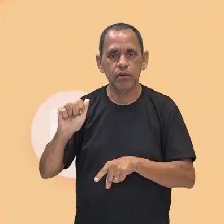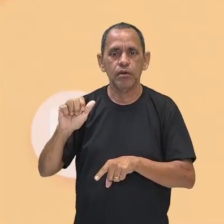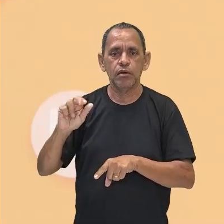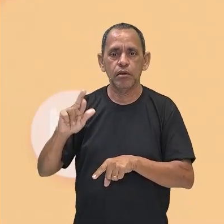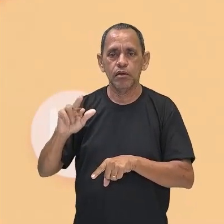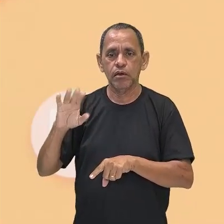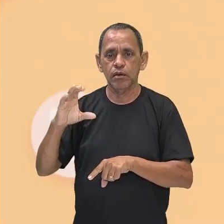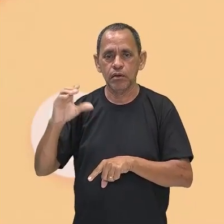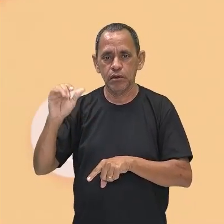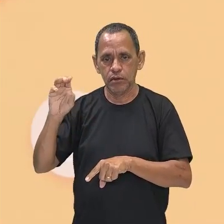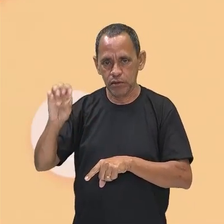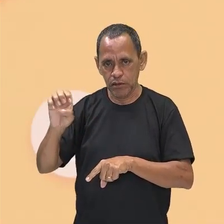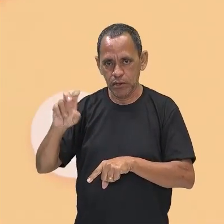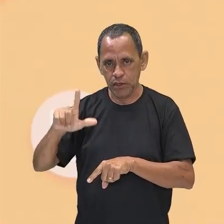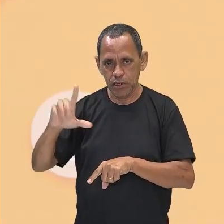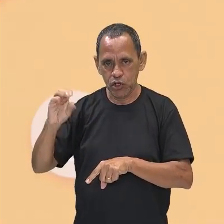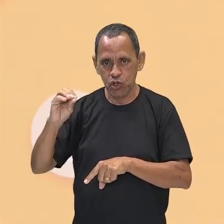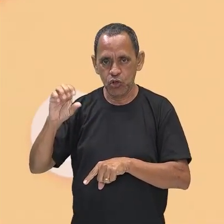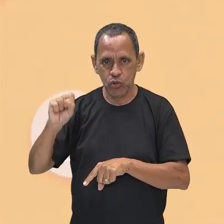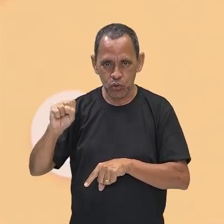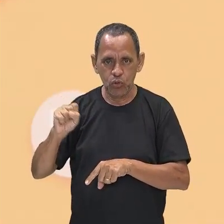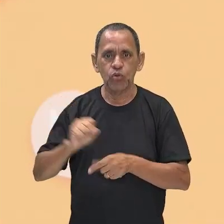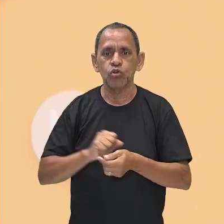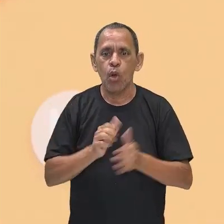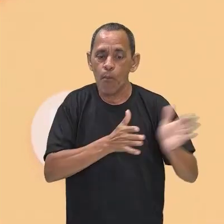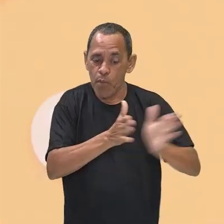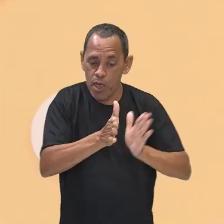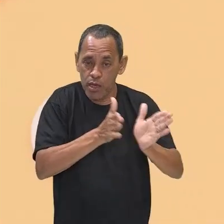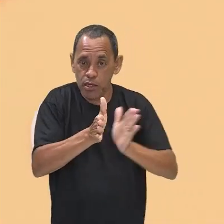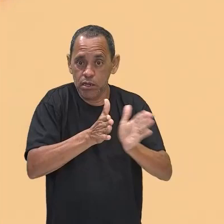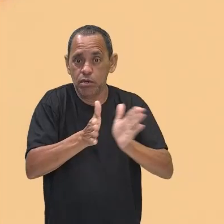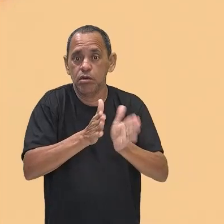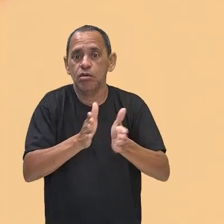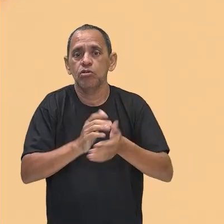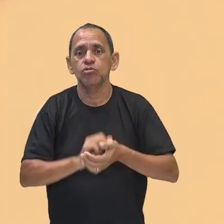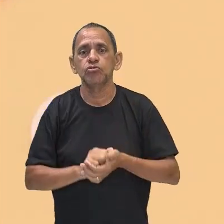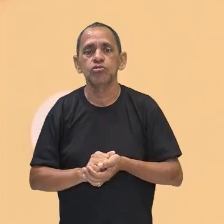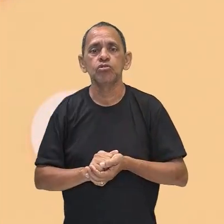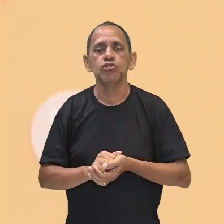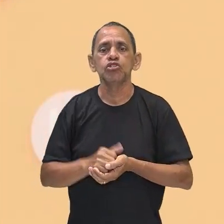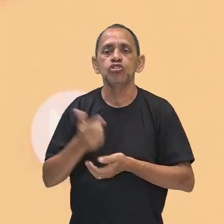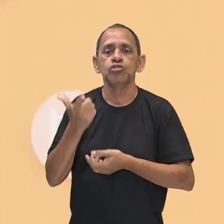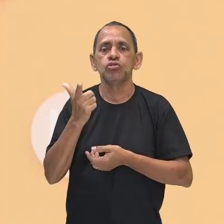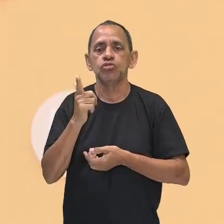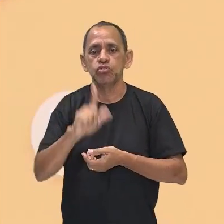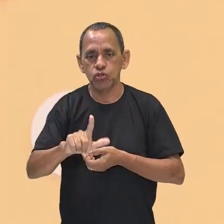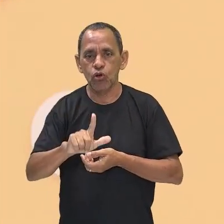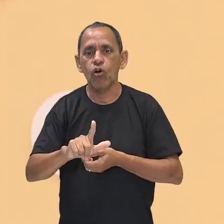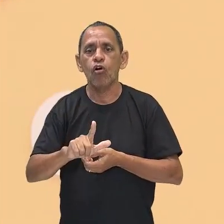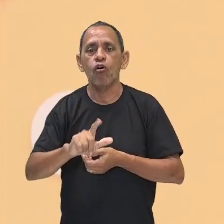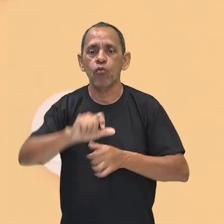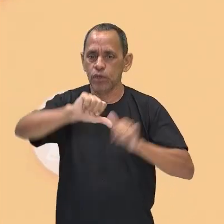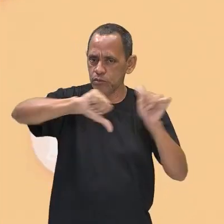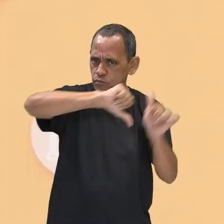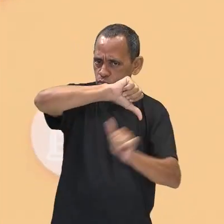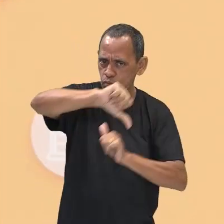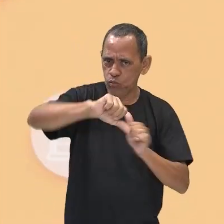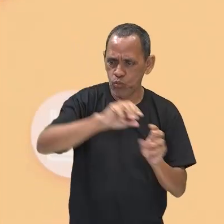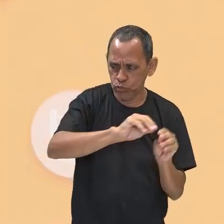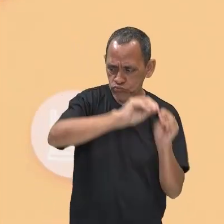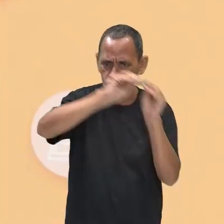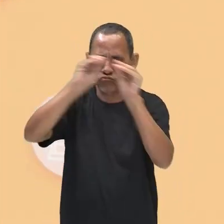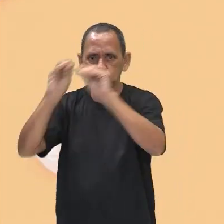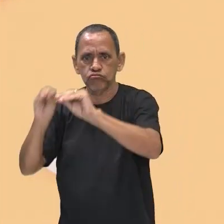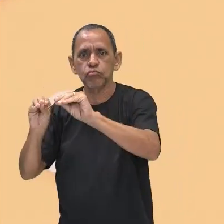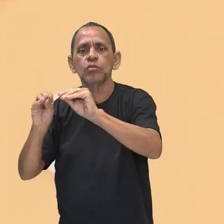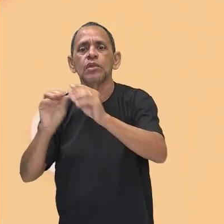1803, se eu não estiver enganada, esse período, ela é novamente transferida de forma definitiva para o Lugar da Barra, que